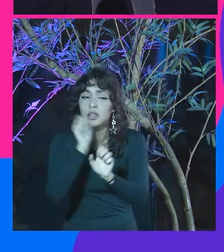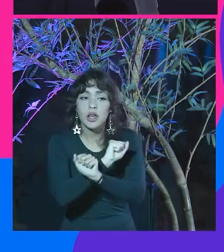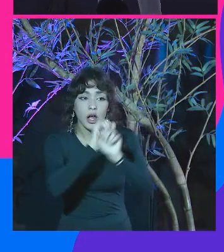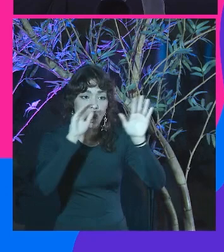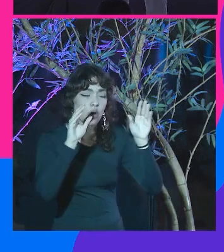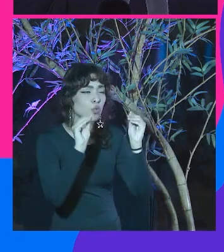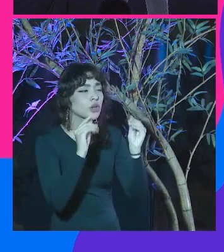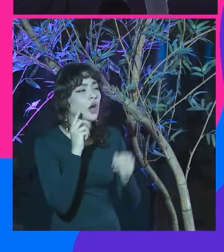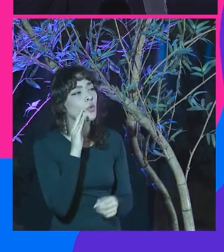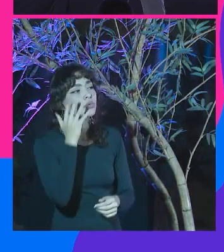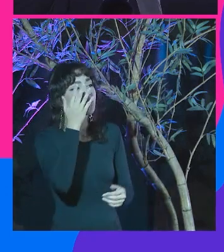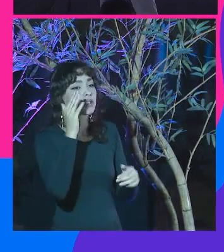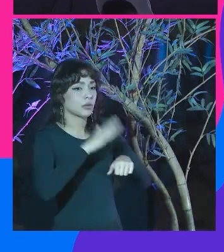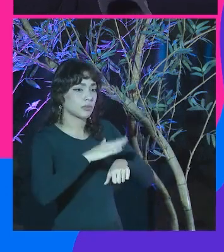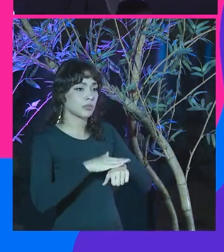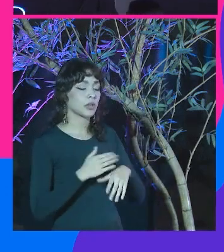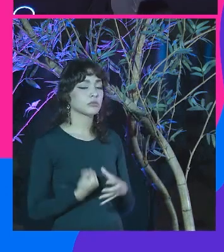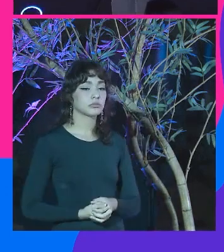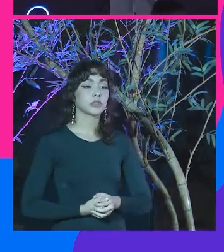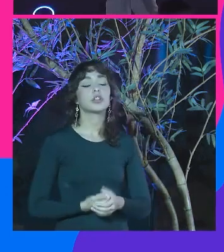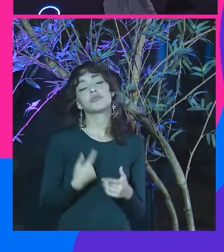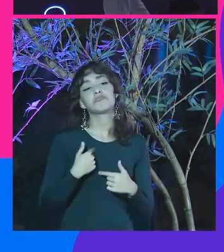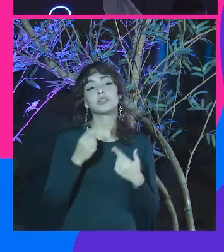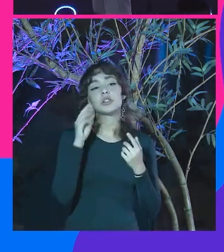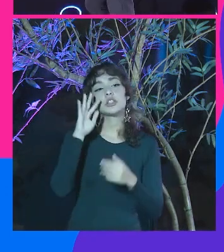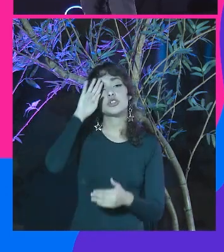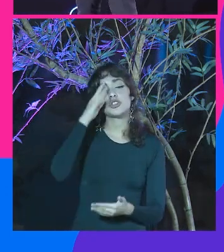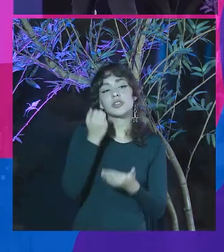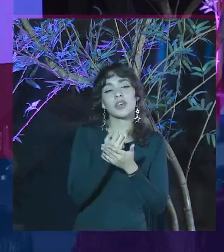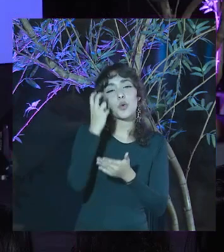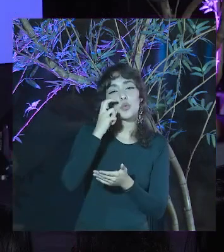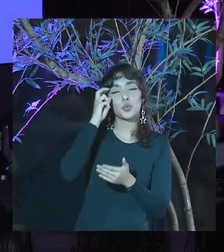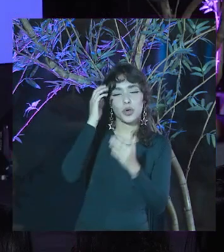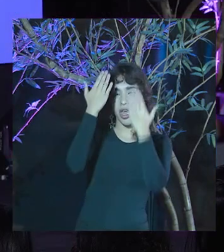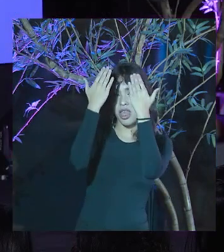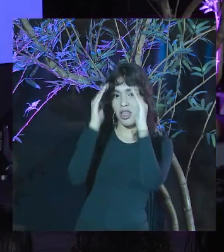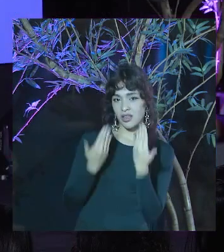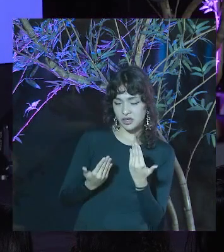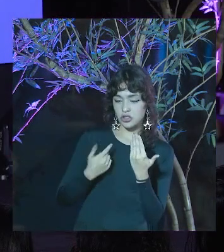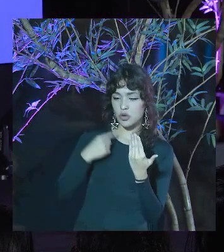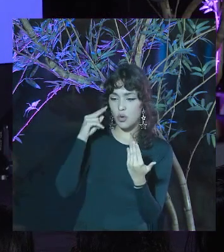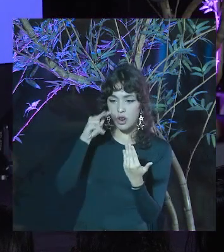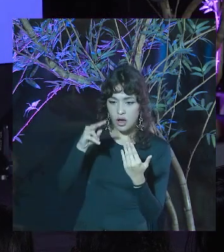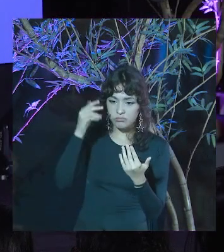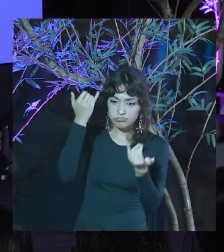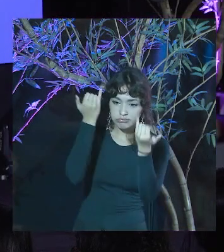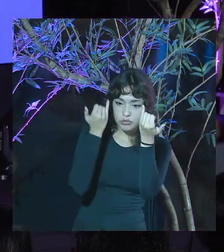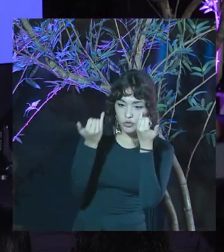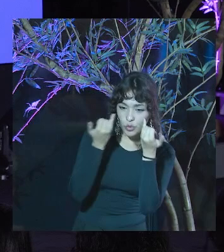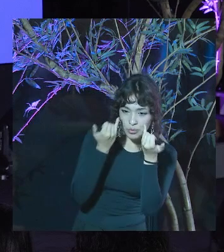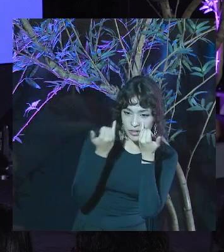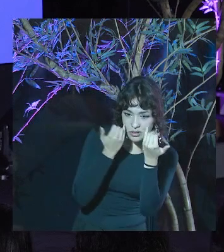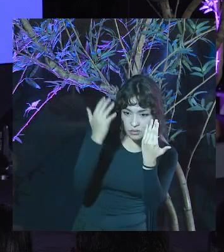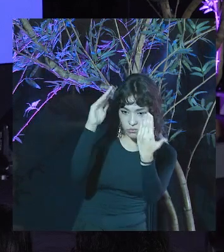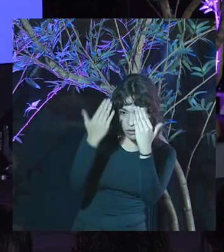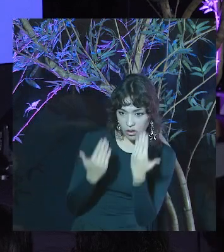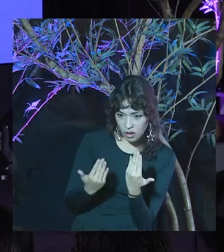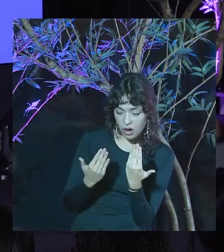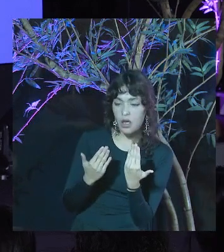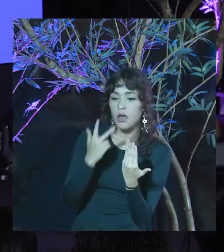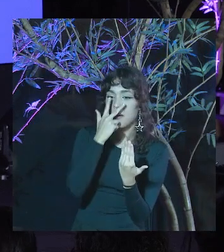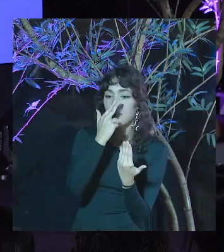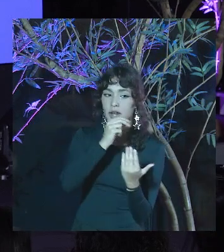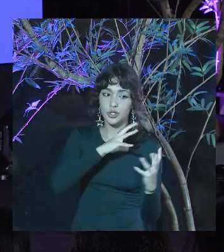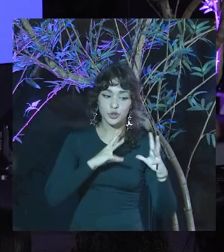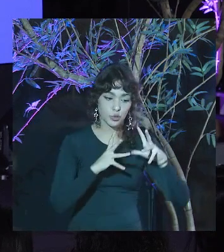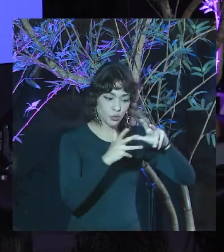A gente acredita que a cultura analítica, o olhar dos dados, o olhar para a informação, ela transforma o jeito que a gente lida com o mundo